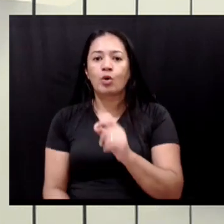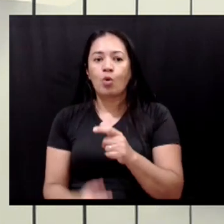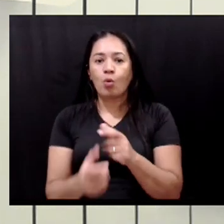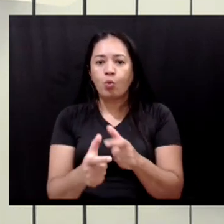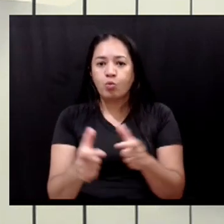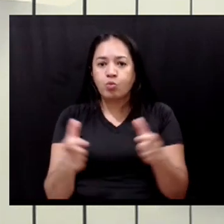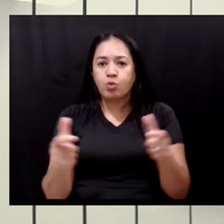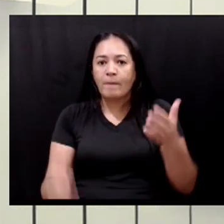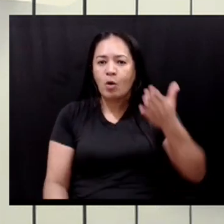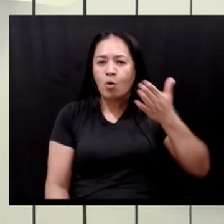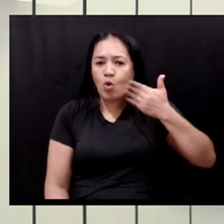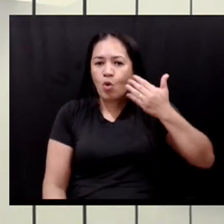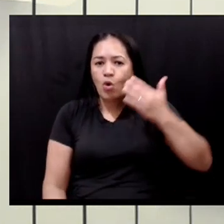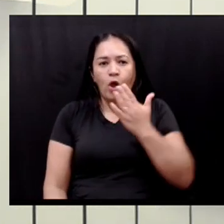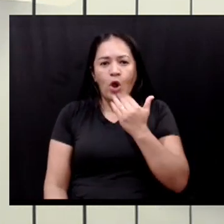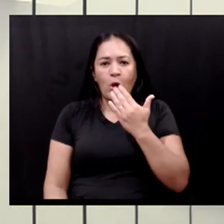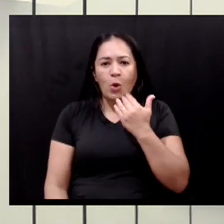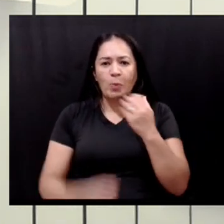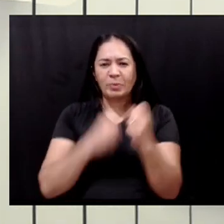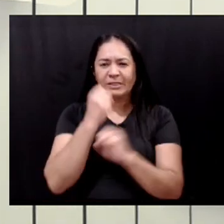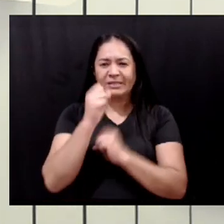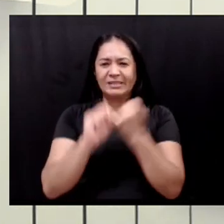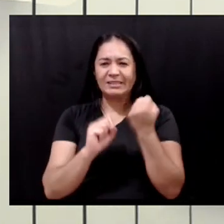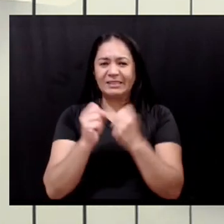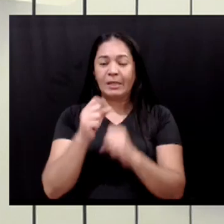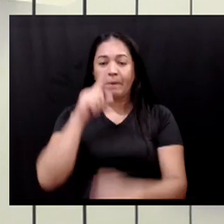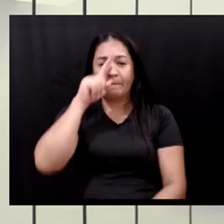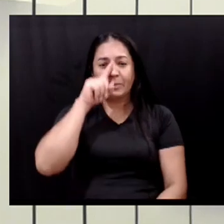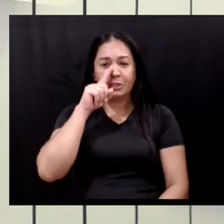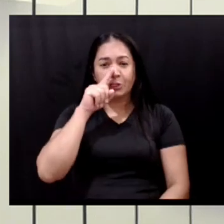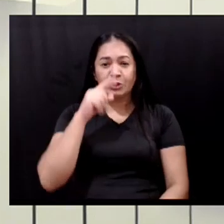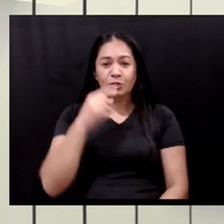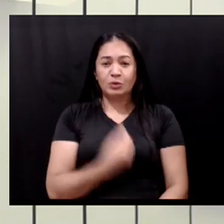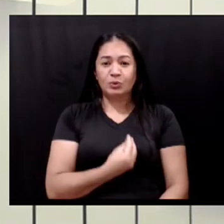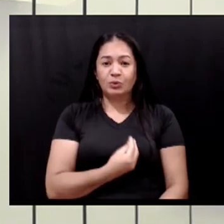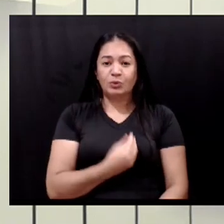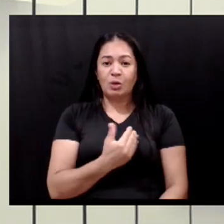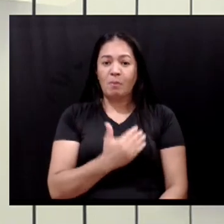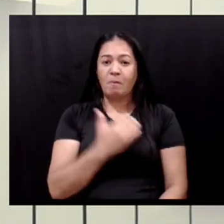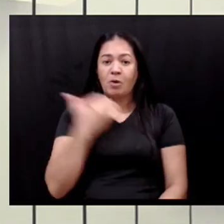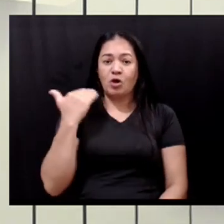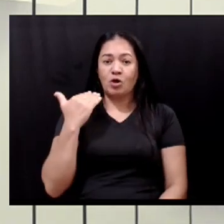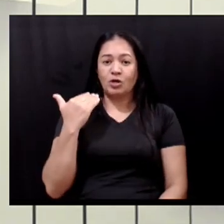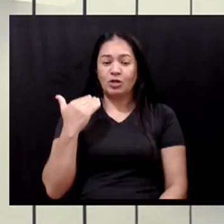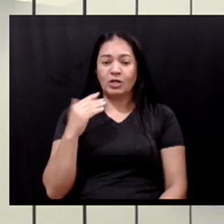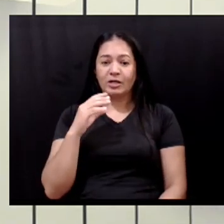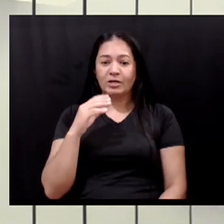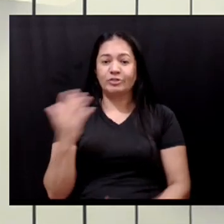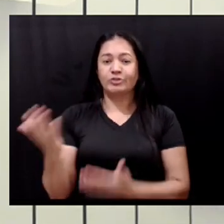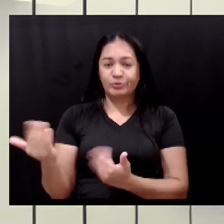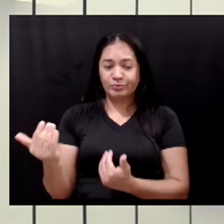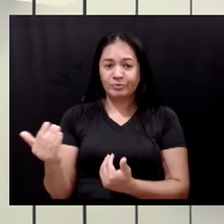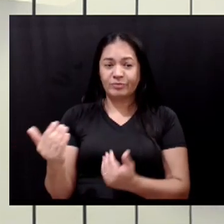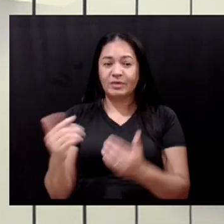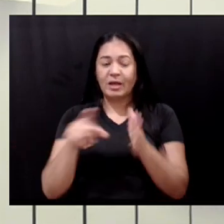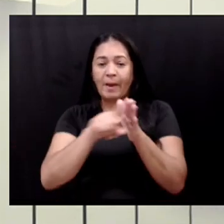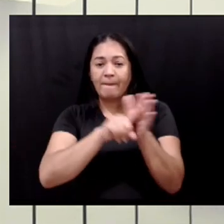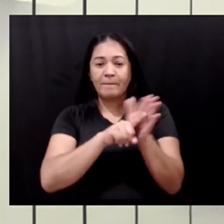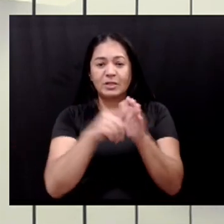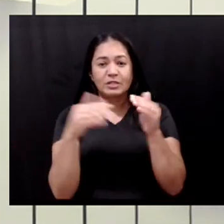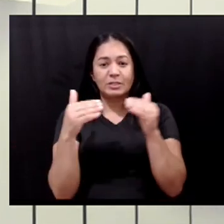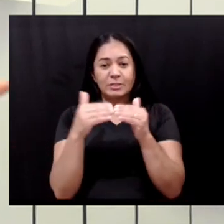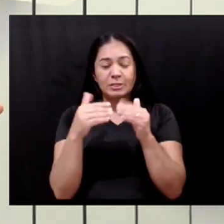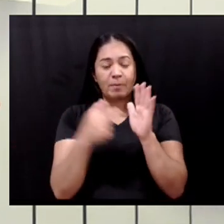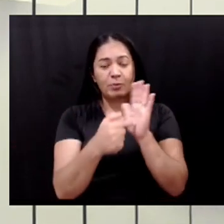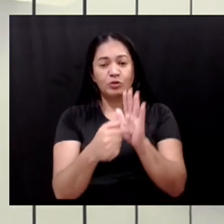ultraprocessados eleva o risco de morte precoce. A pesquisa estimou que, conforme a quantidade de ultraprocessados na